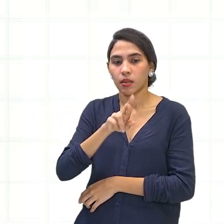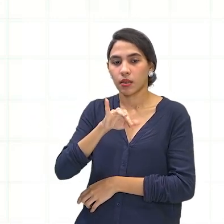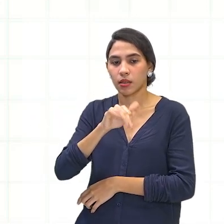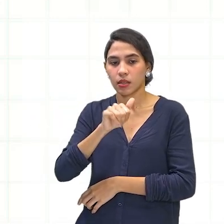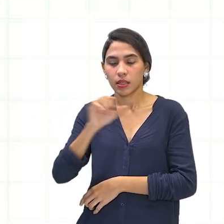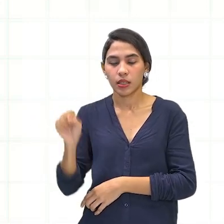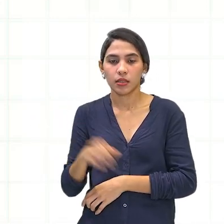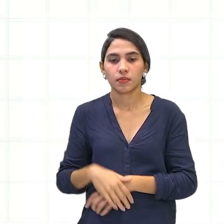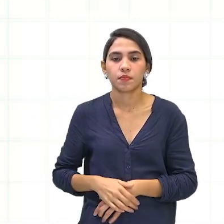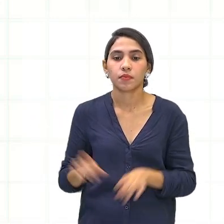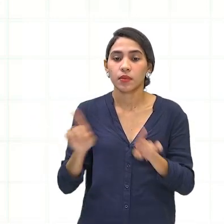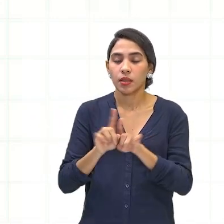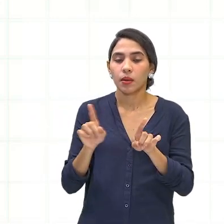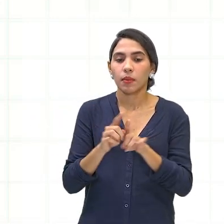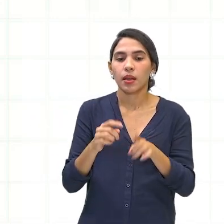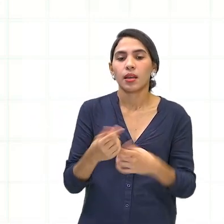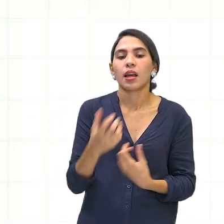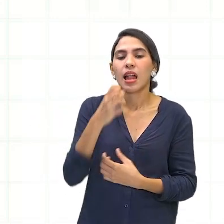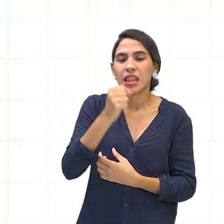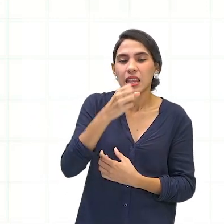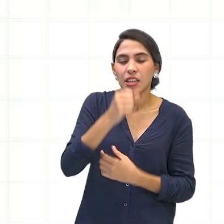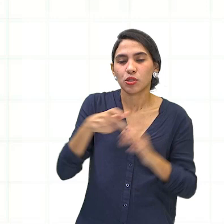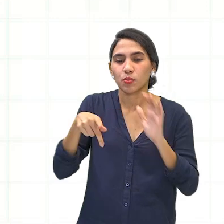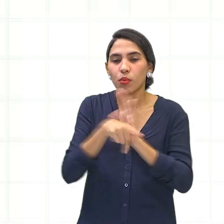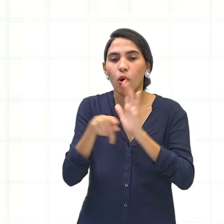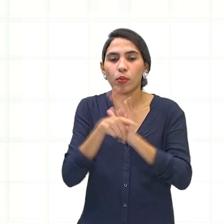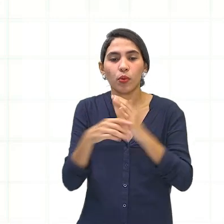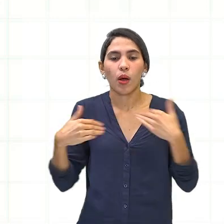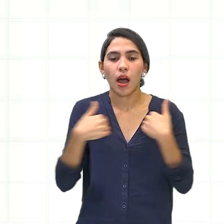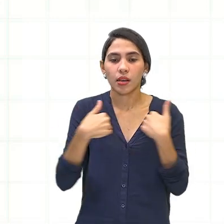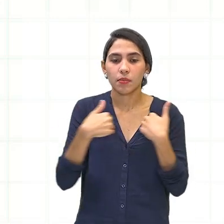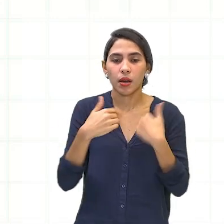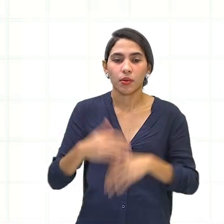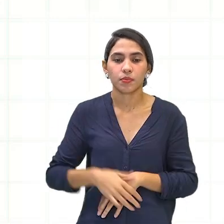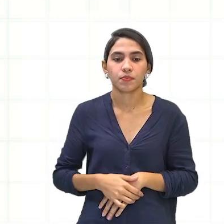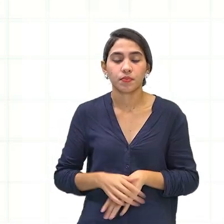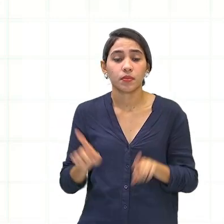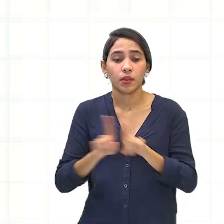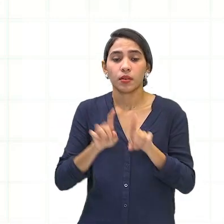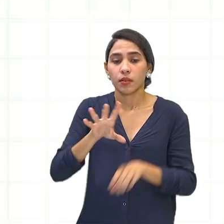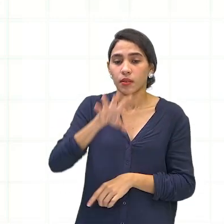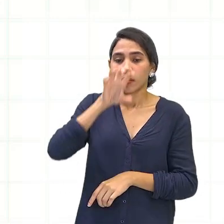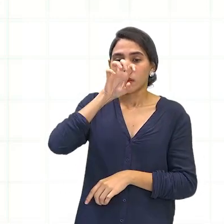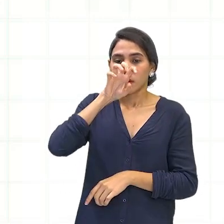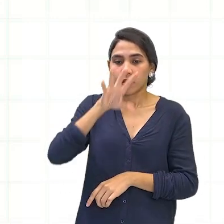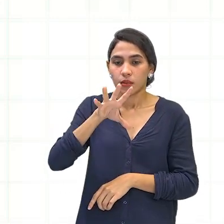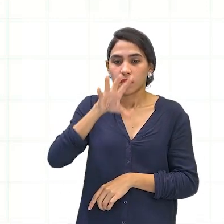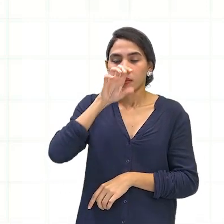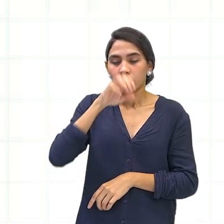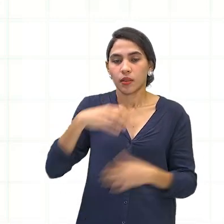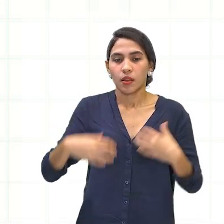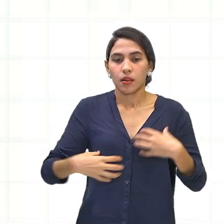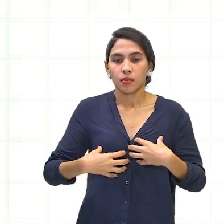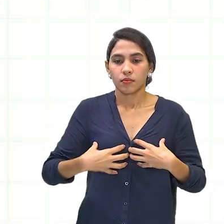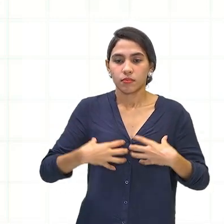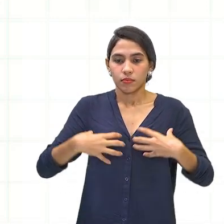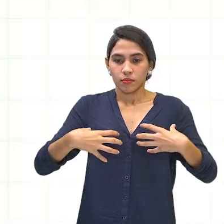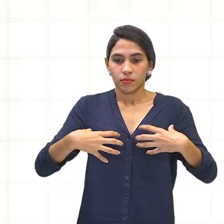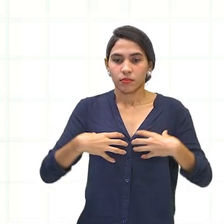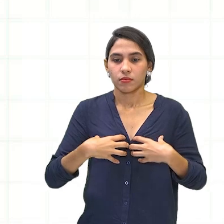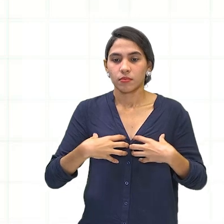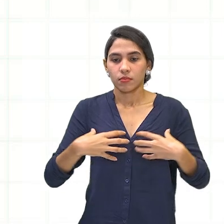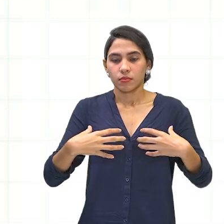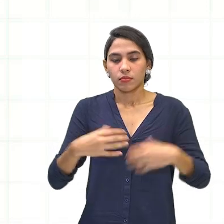eles vão se alimentar do leite materno. E também a respiração vai acontecer por meio dos pulmões, né? A respiração